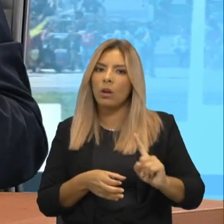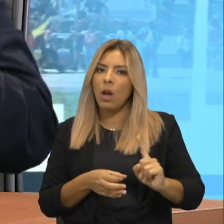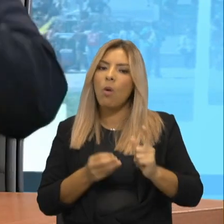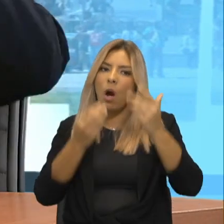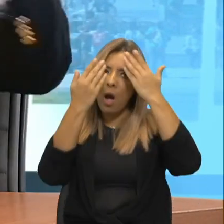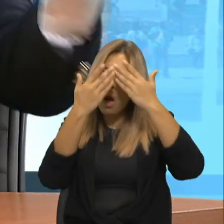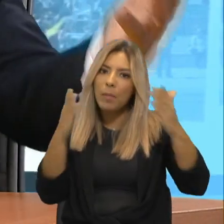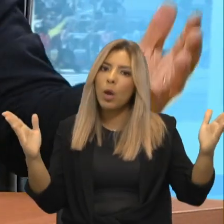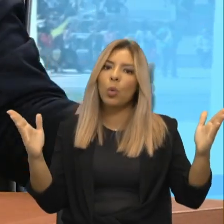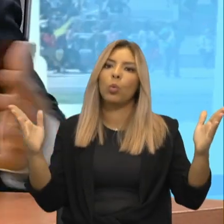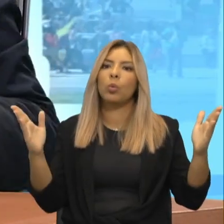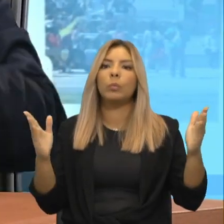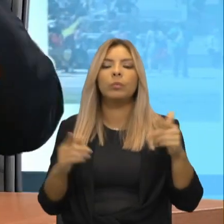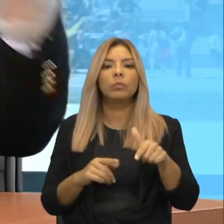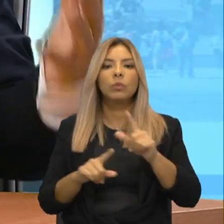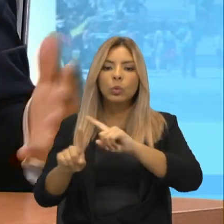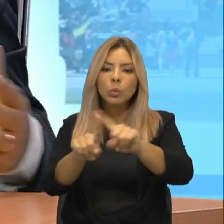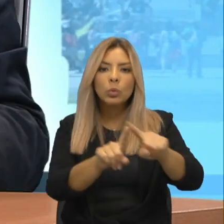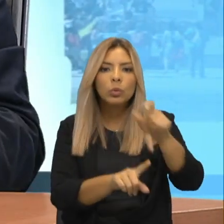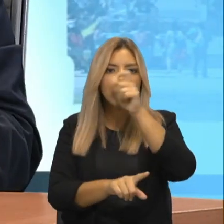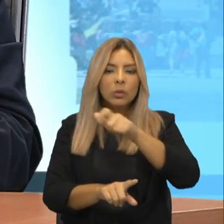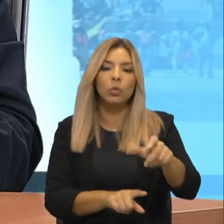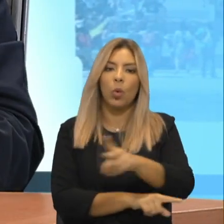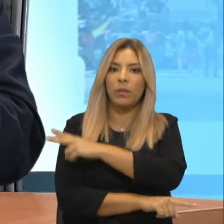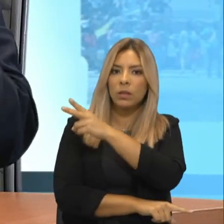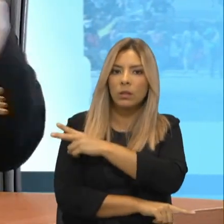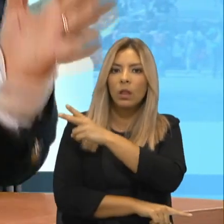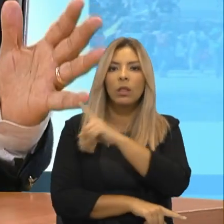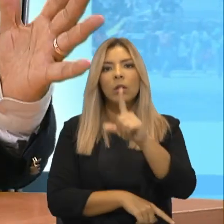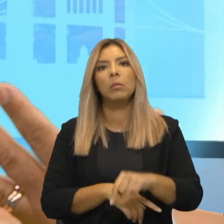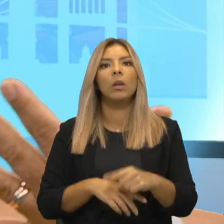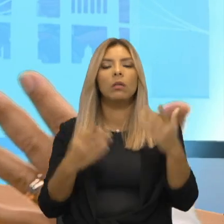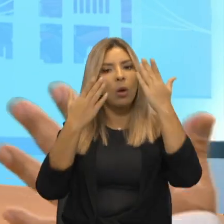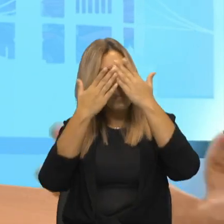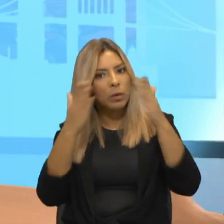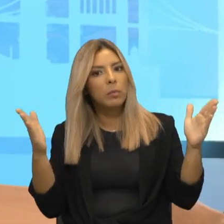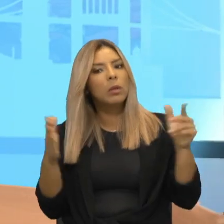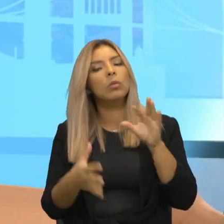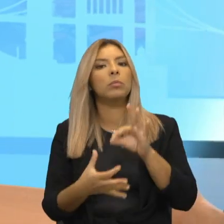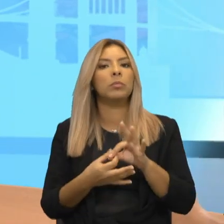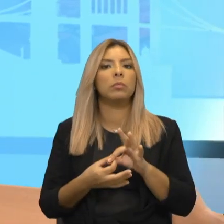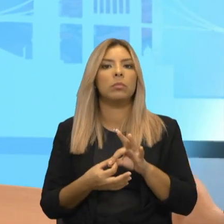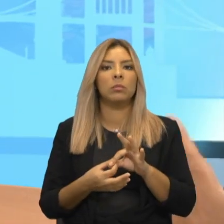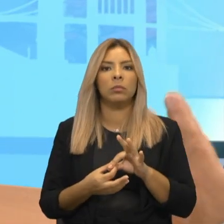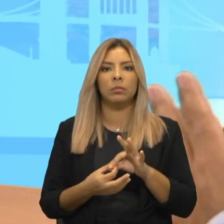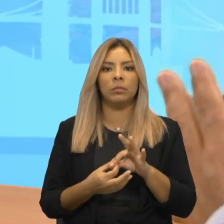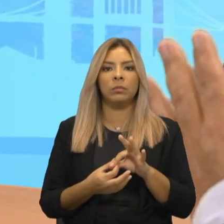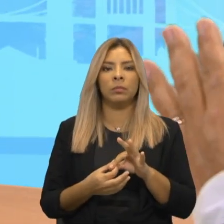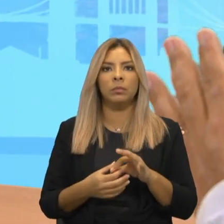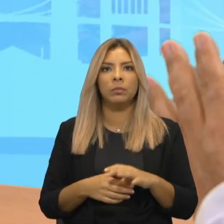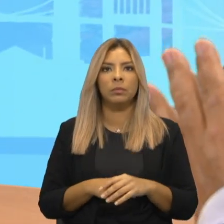especialistas de vários quadrantes, em termos universitários. Também está aberto a congregações, a